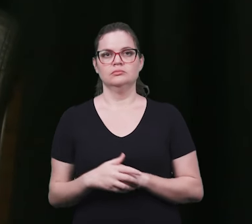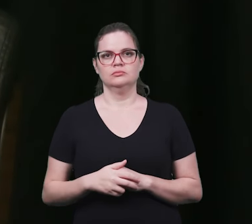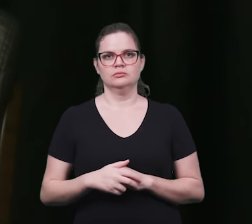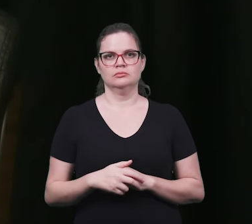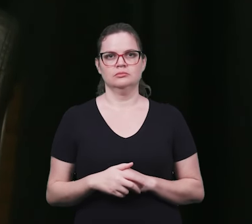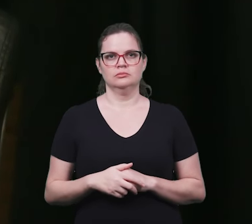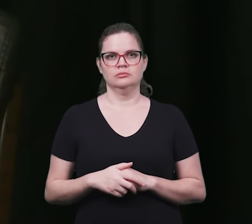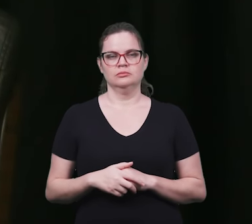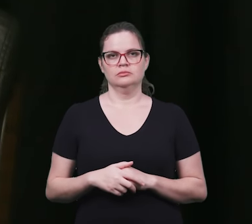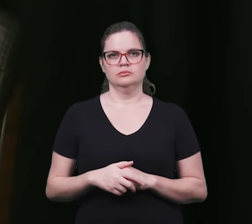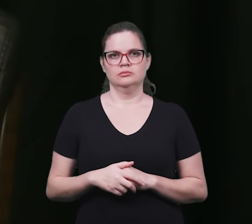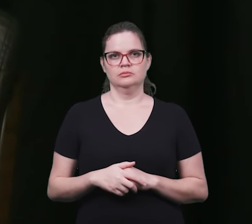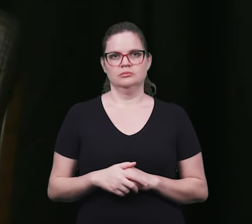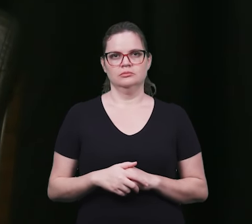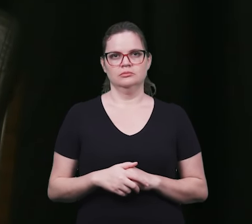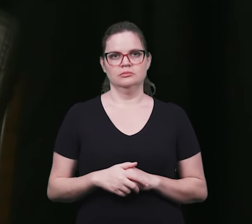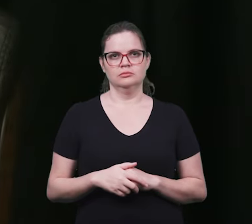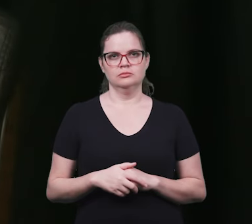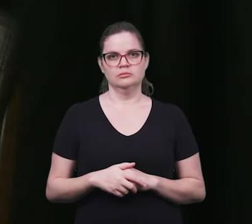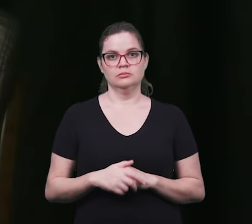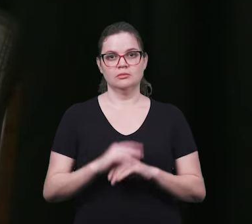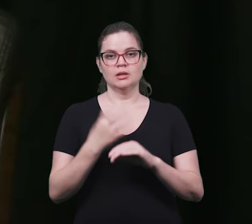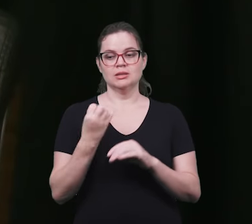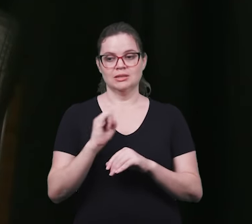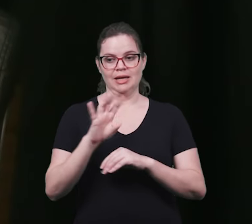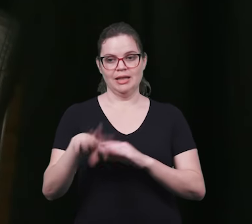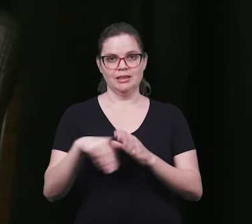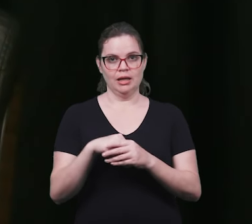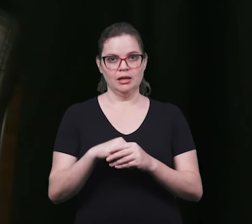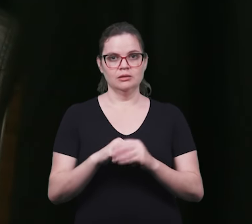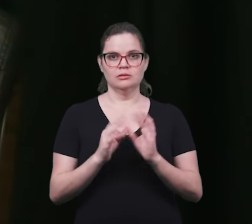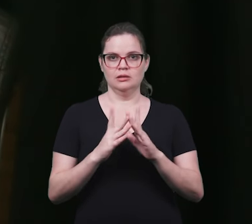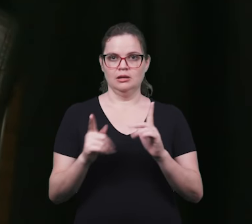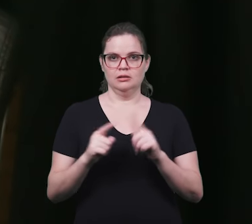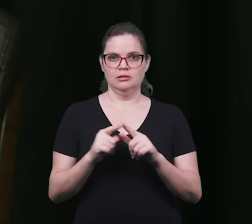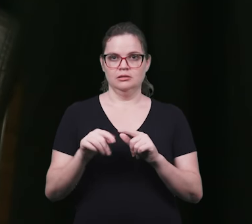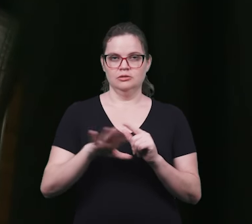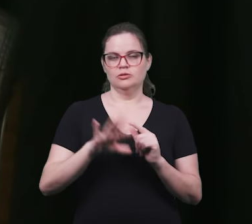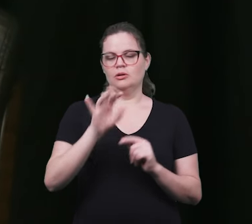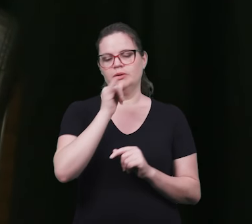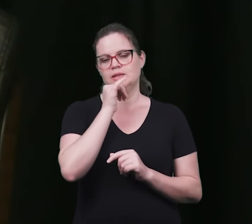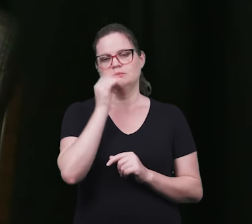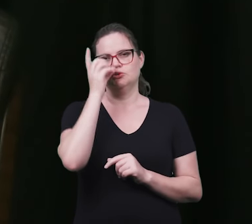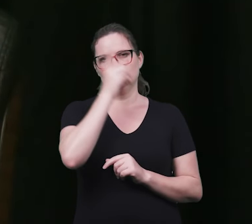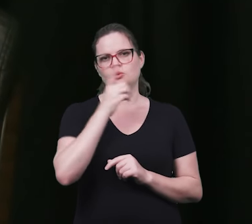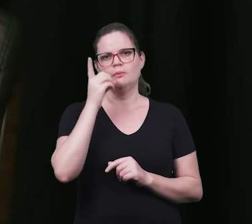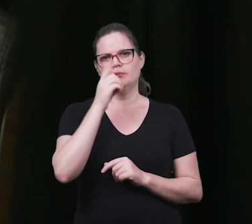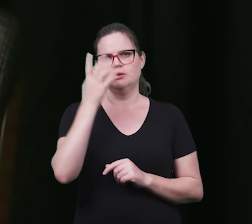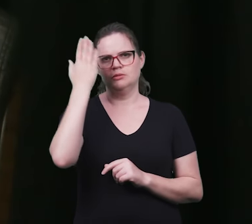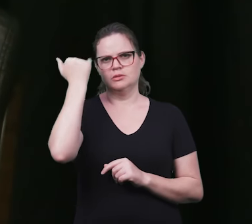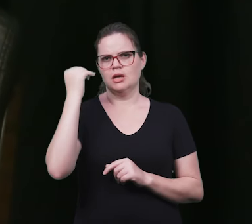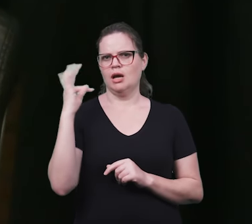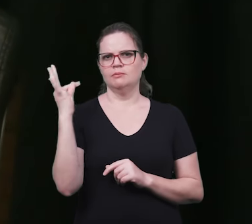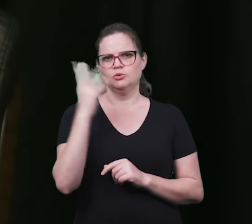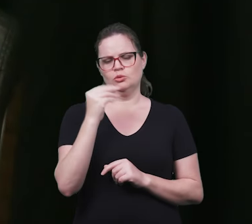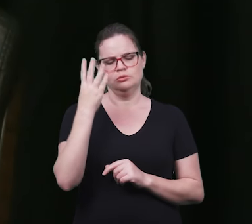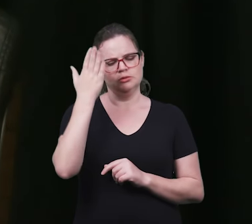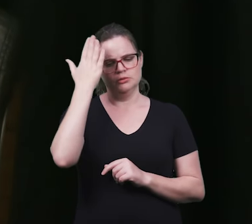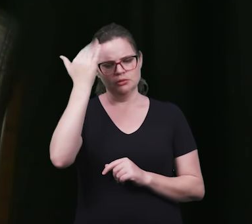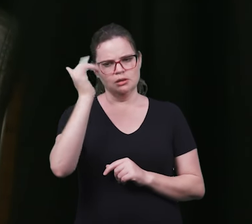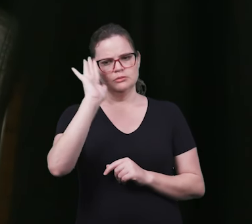consagração no corpo, na igreja, né, o consagração de domingo, está todo mundo sabendo, porque estão todos de